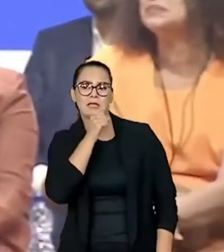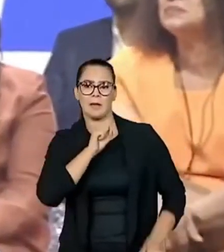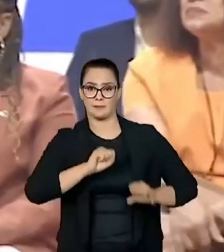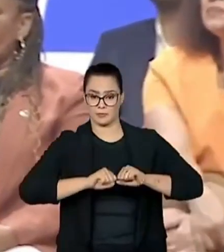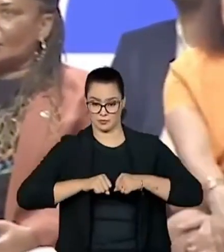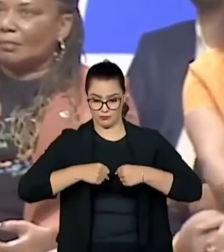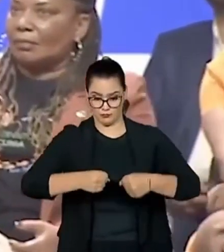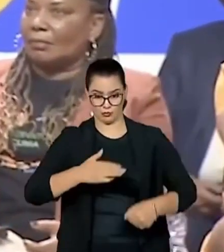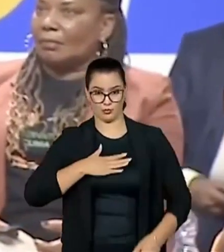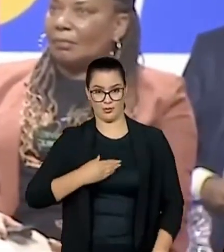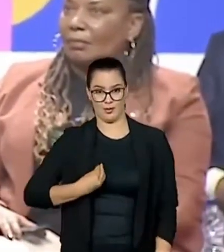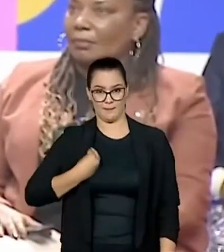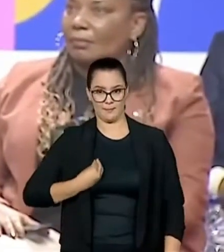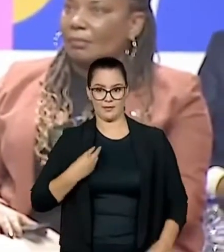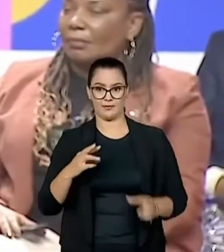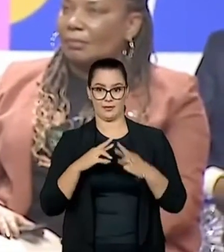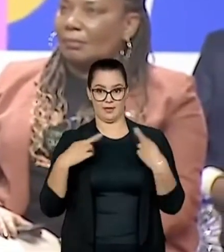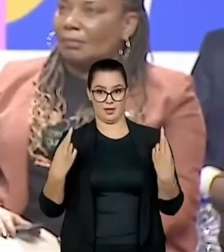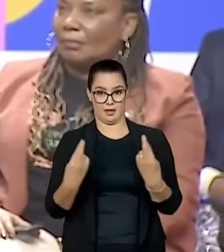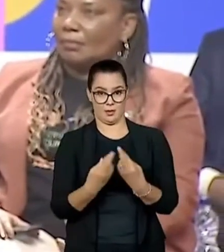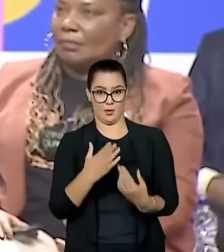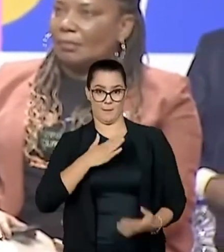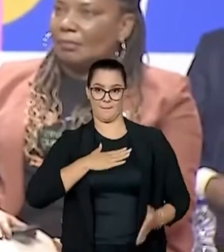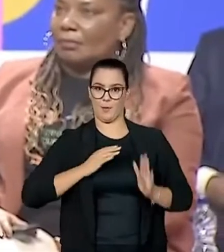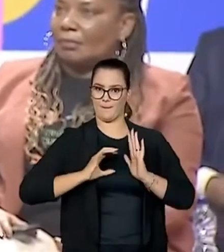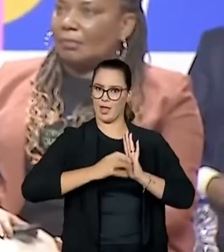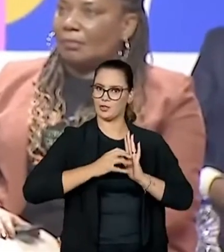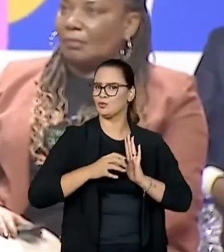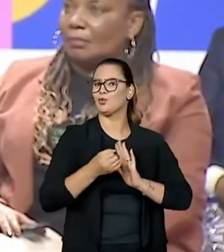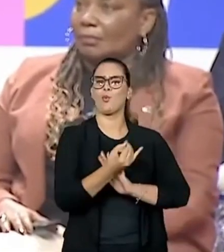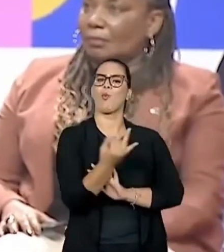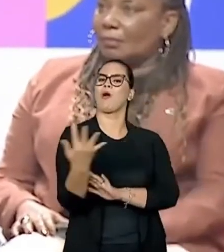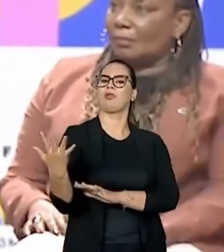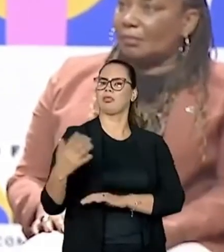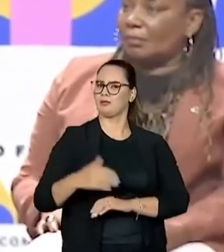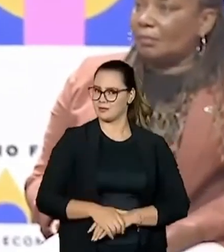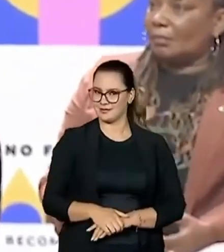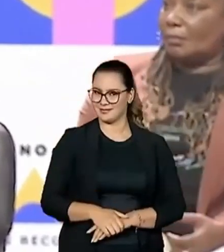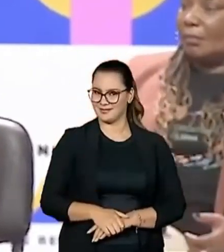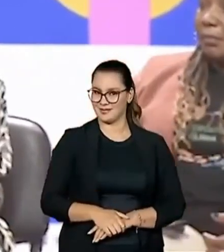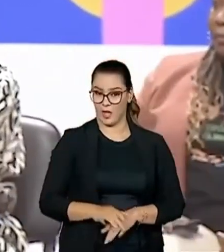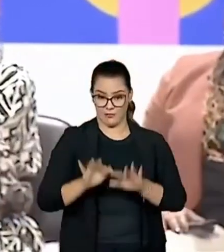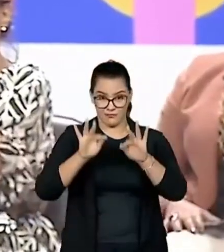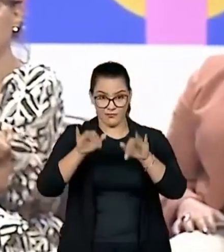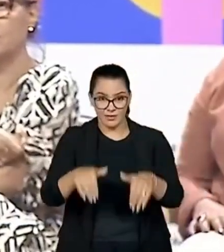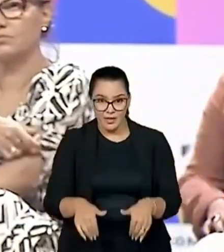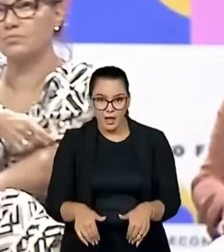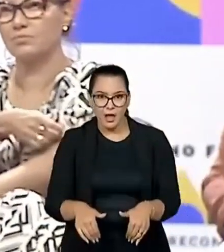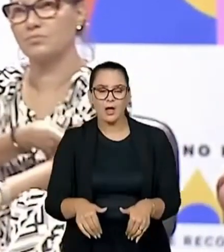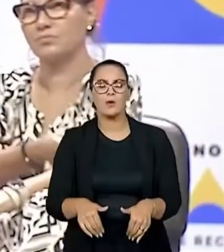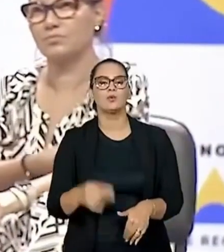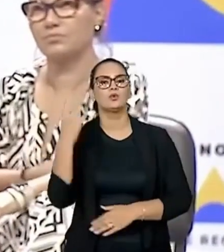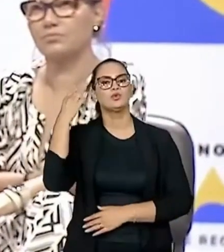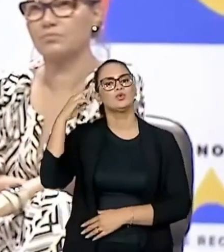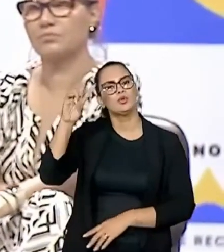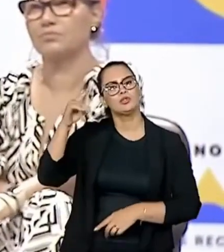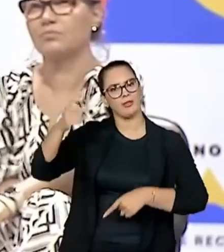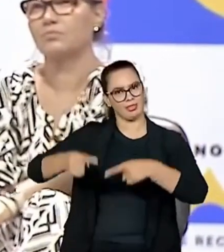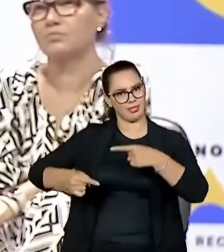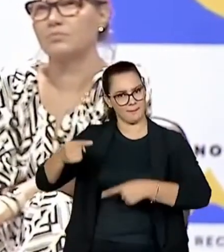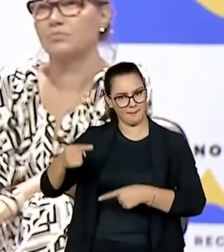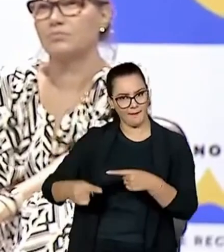vida para reuniões no meu partido. Quantas reuniões! E no final de 2 dias de